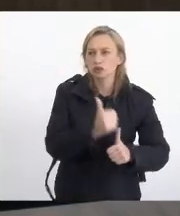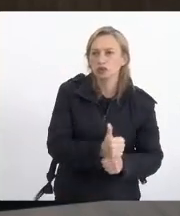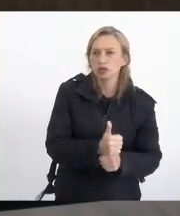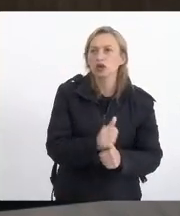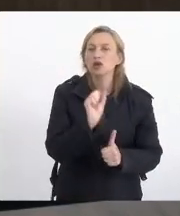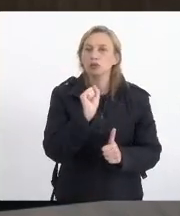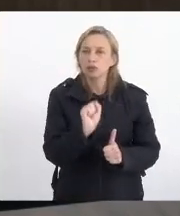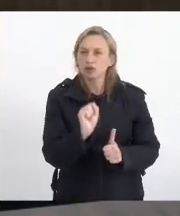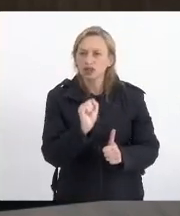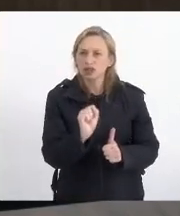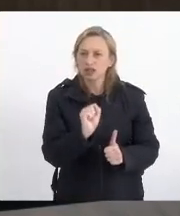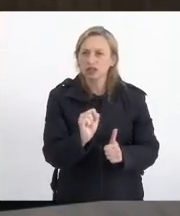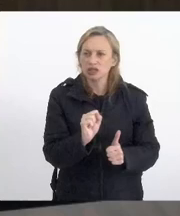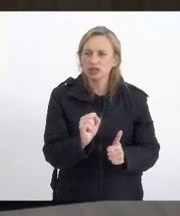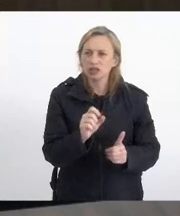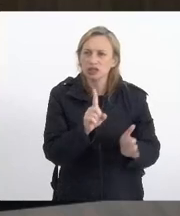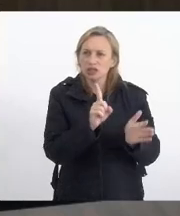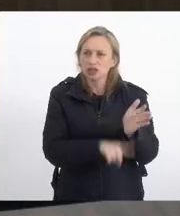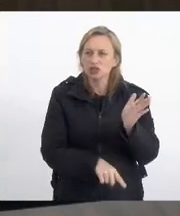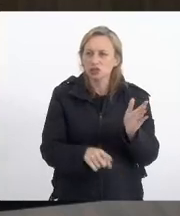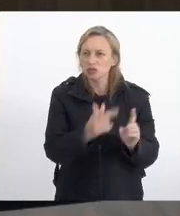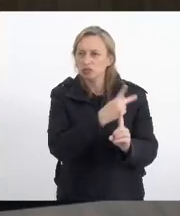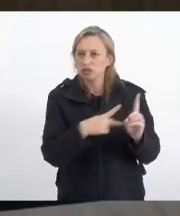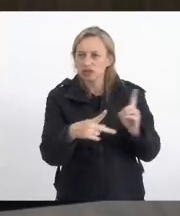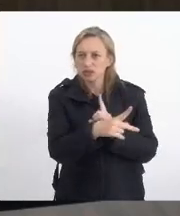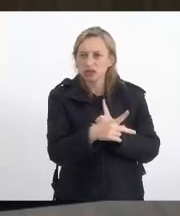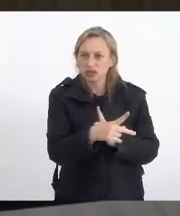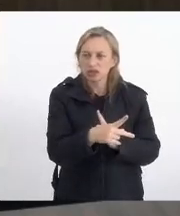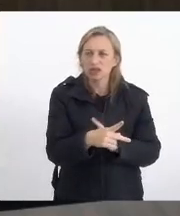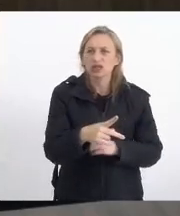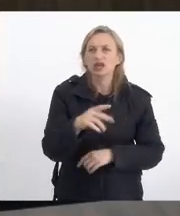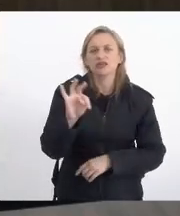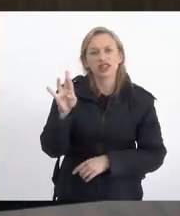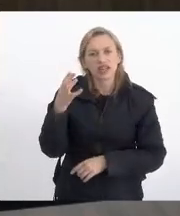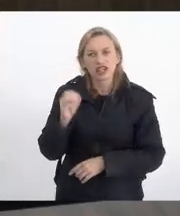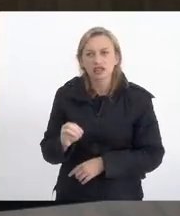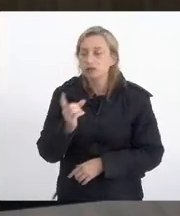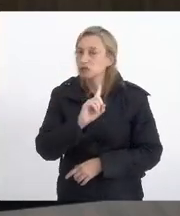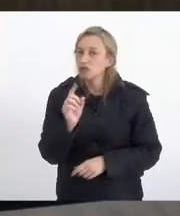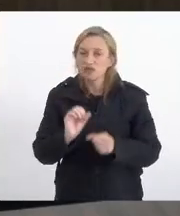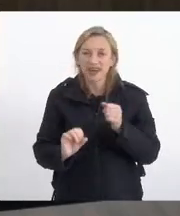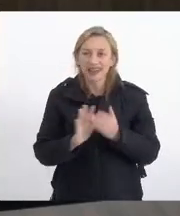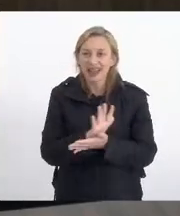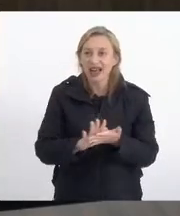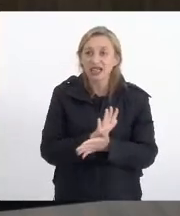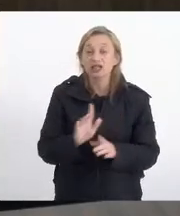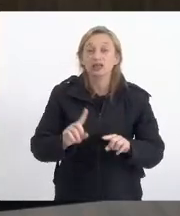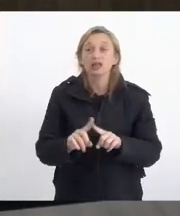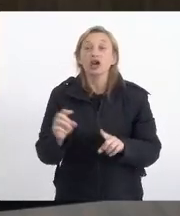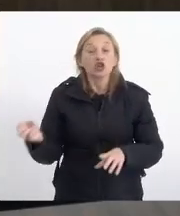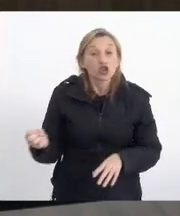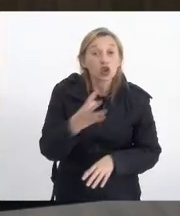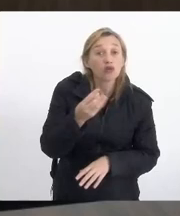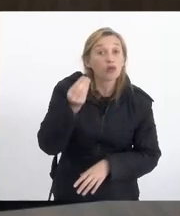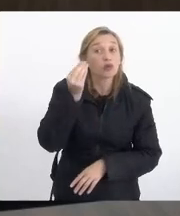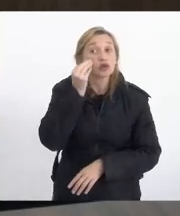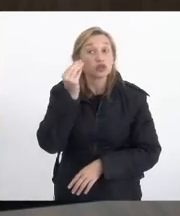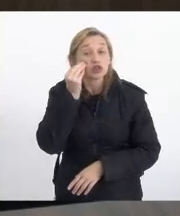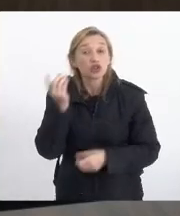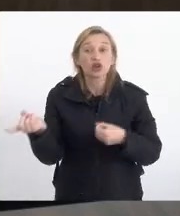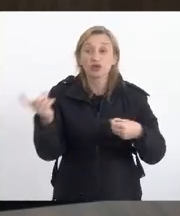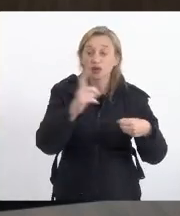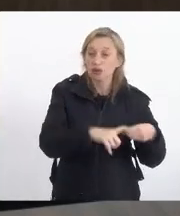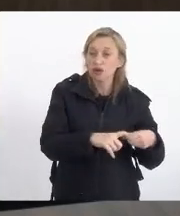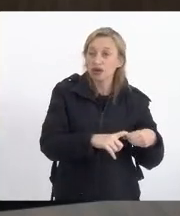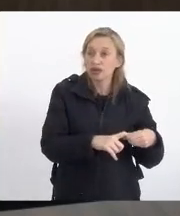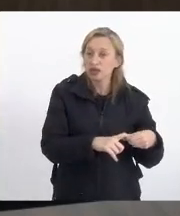ter suspendido os descontos previdenciários de pensionistas e veteranos. Não o fez. Porém, terá nova oportunidade, devolvendo